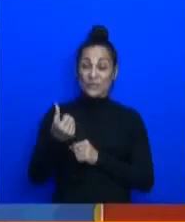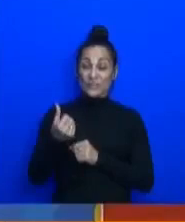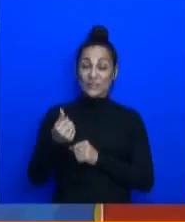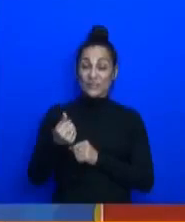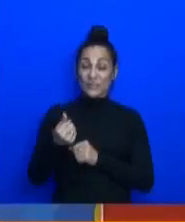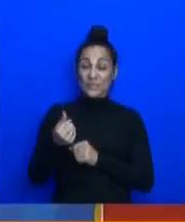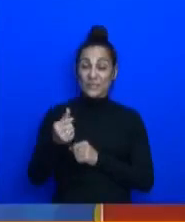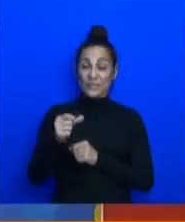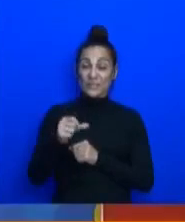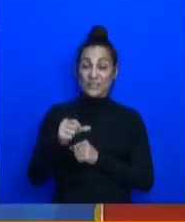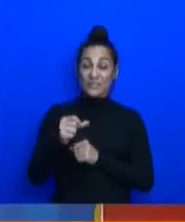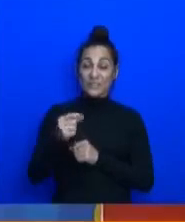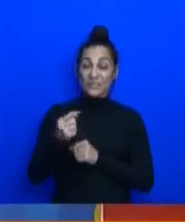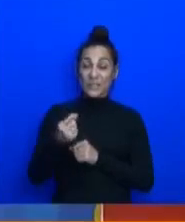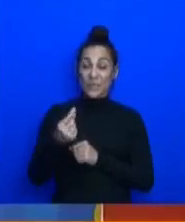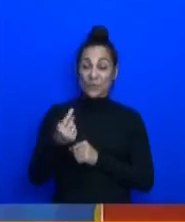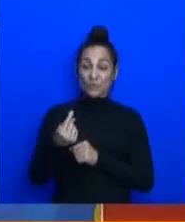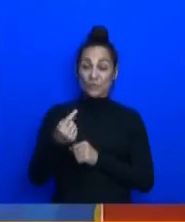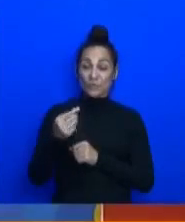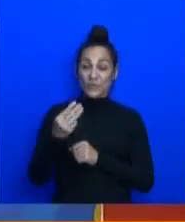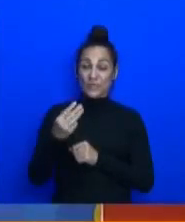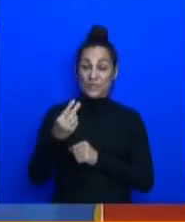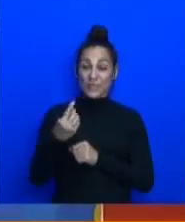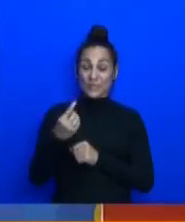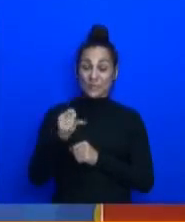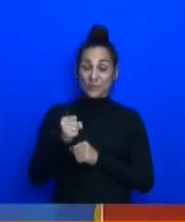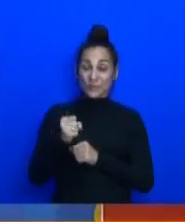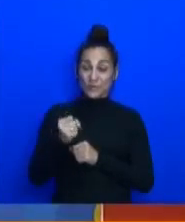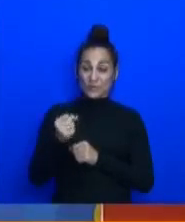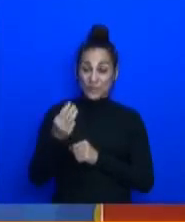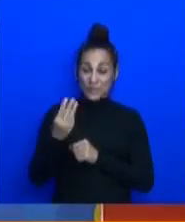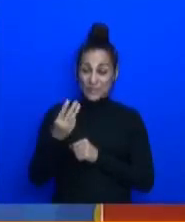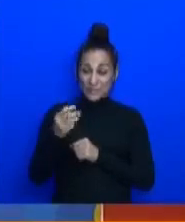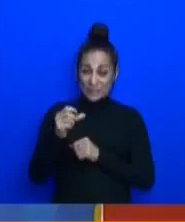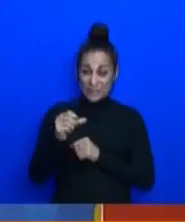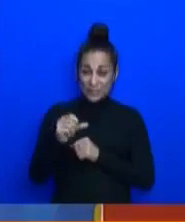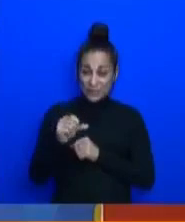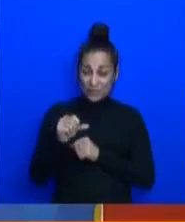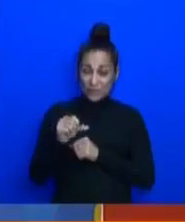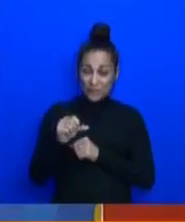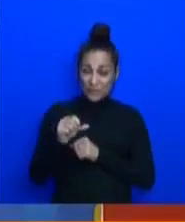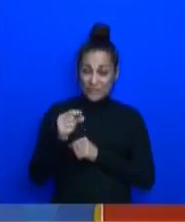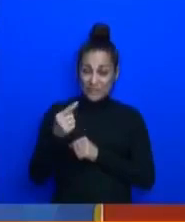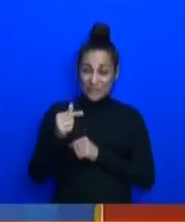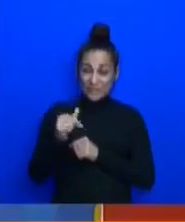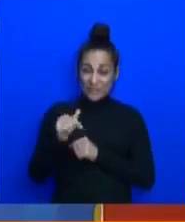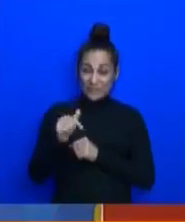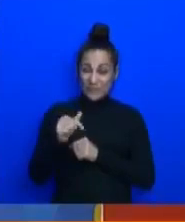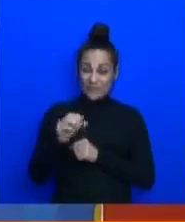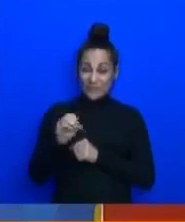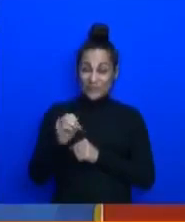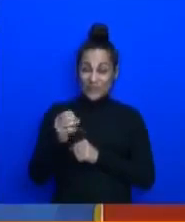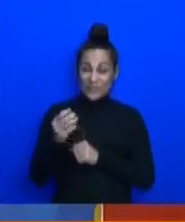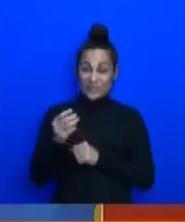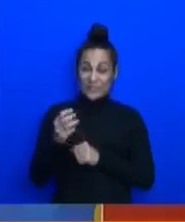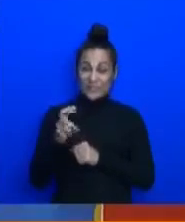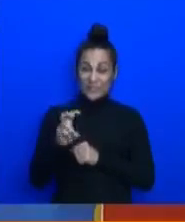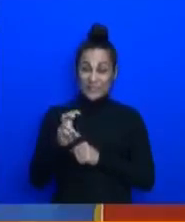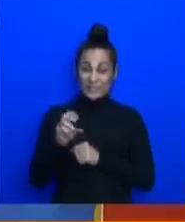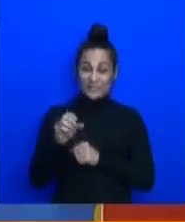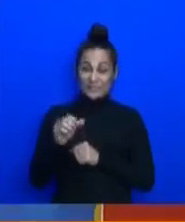32, 30, 71, 18, 39, 79,